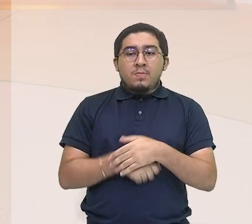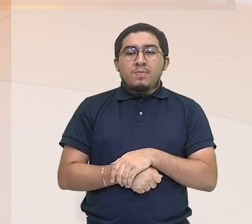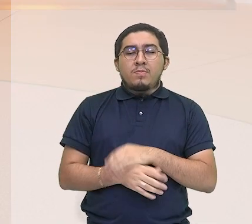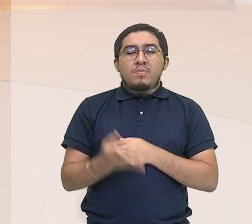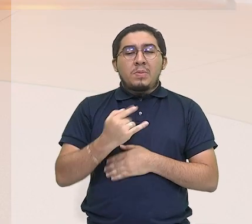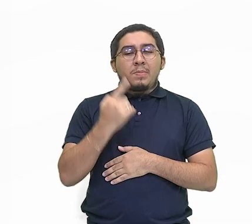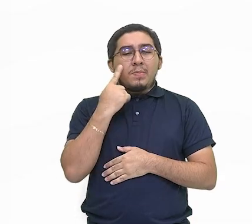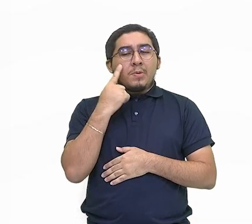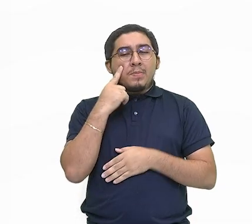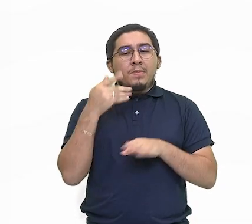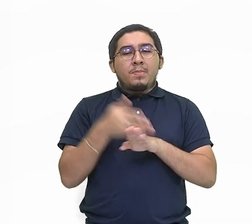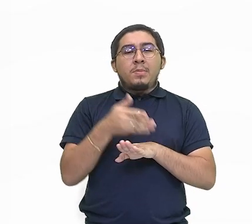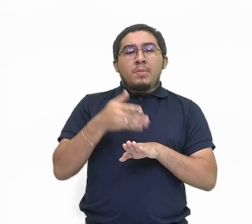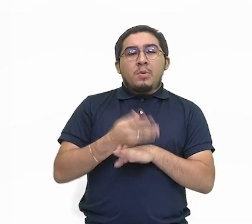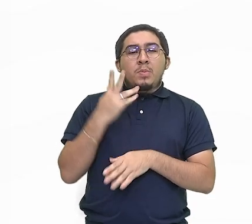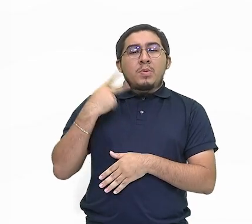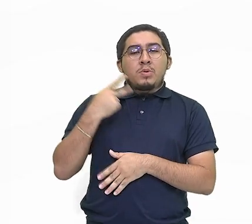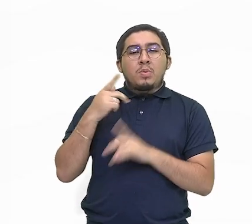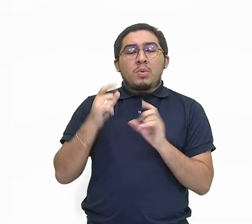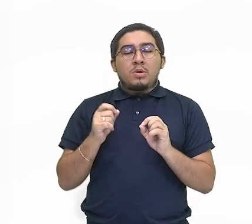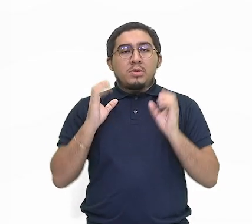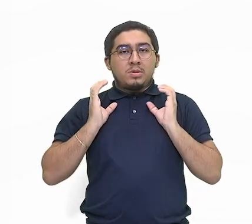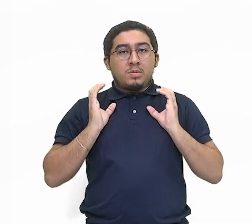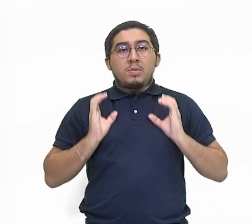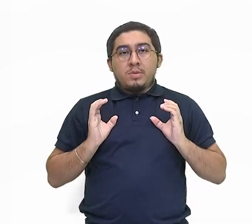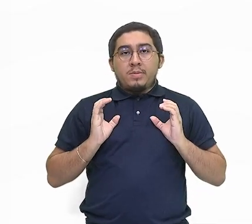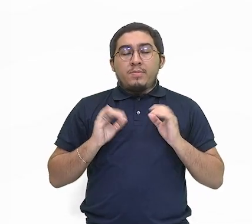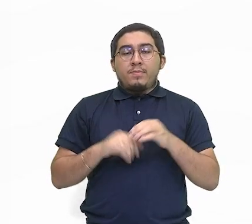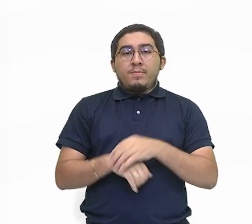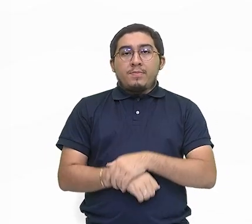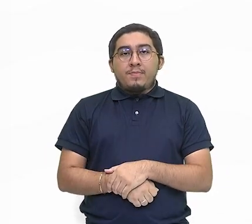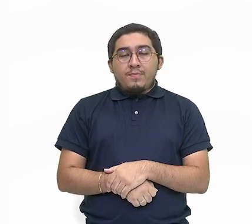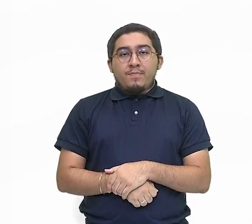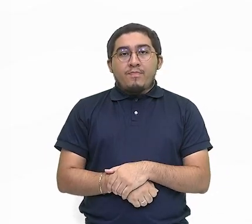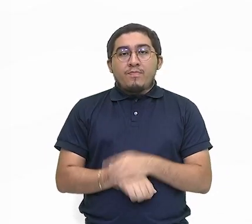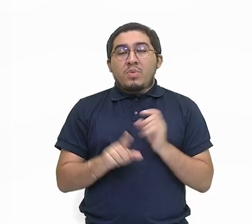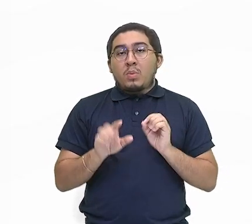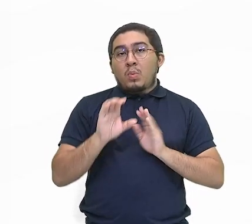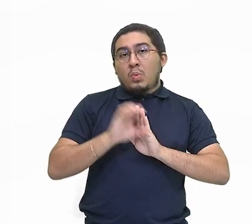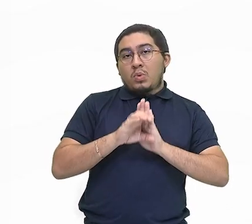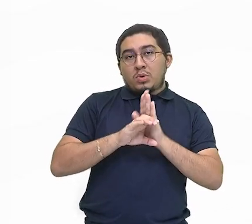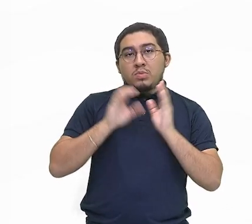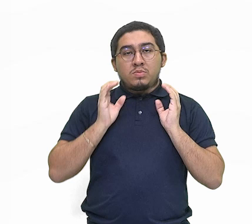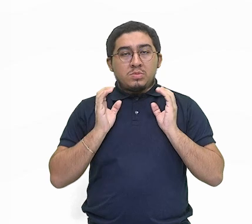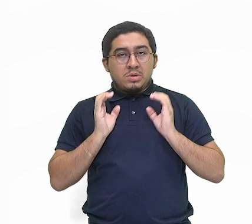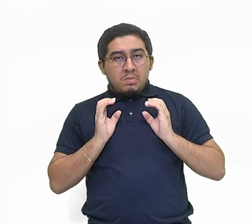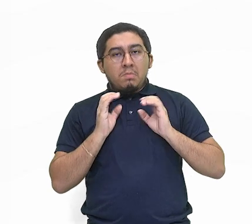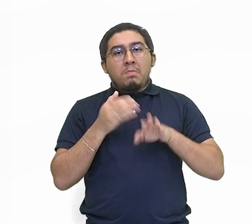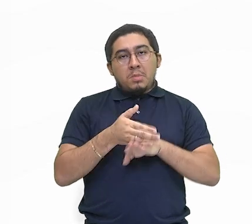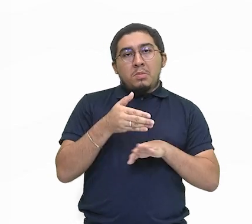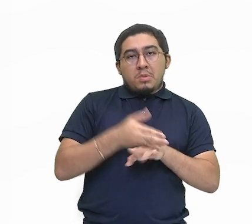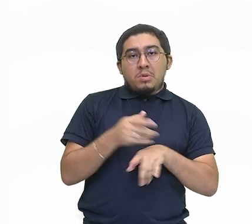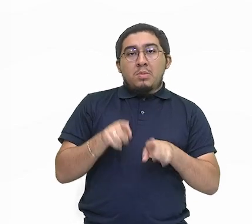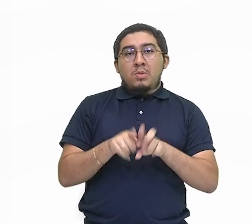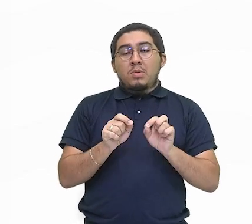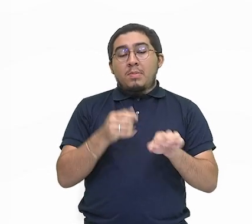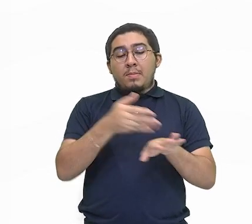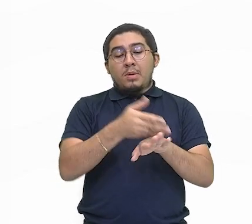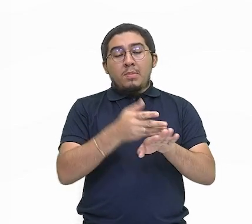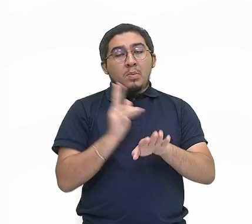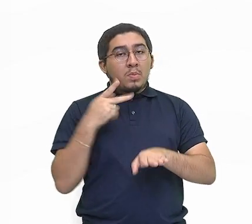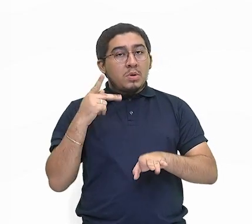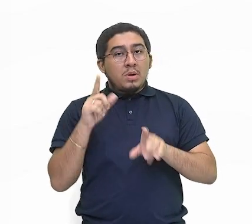lá. Participação política e cidadania. O conceito de participação política está